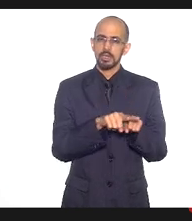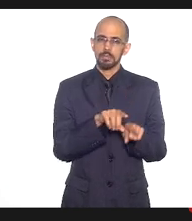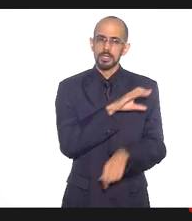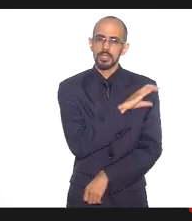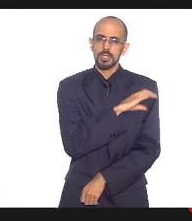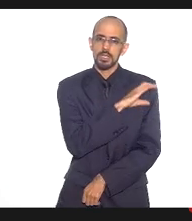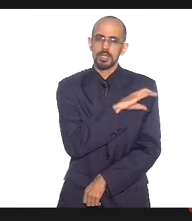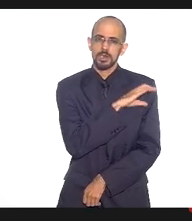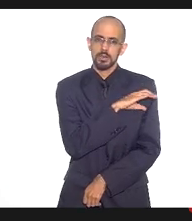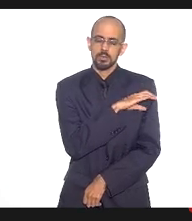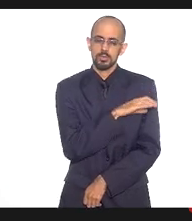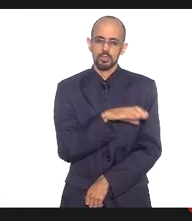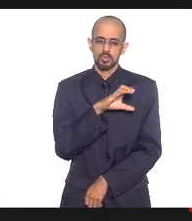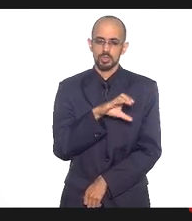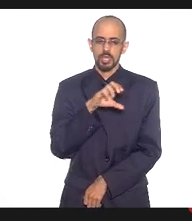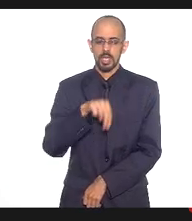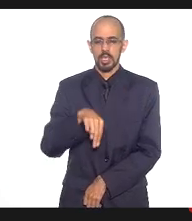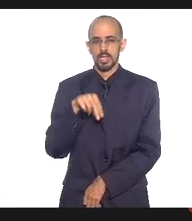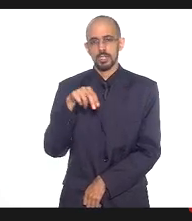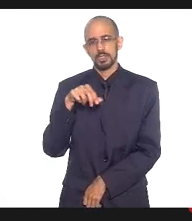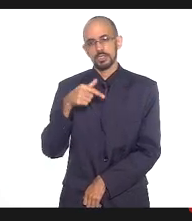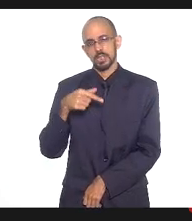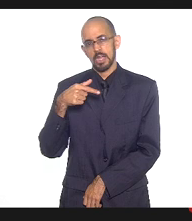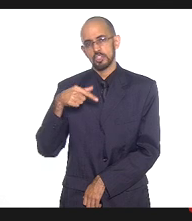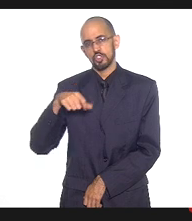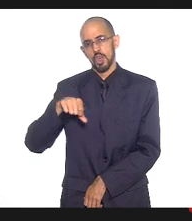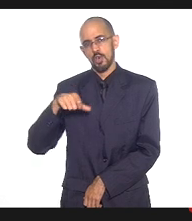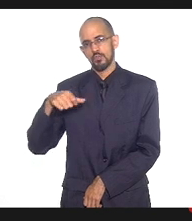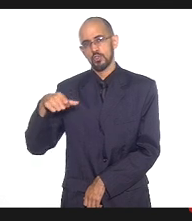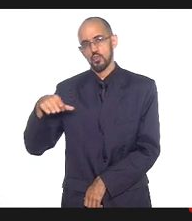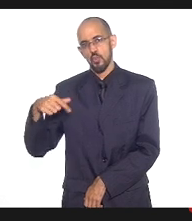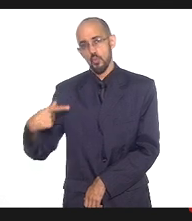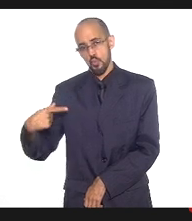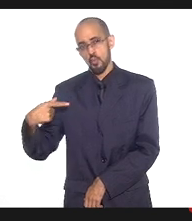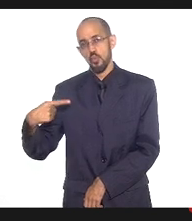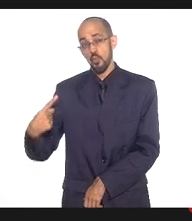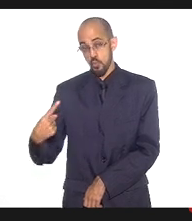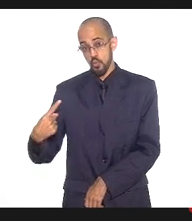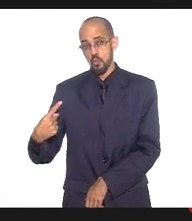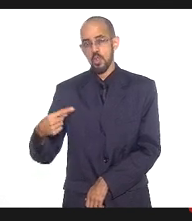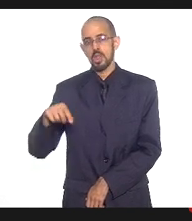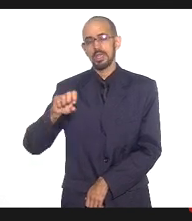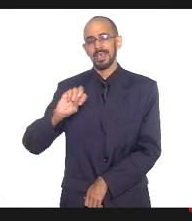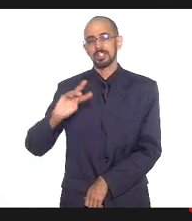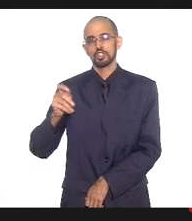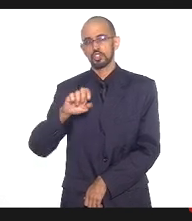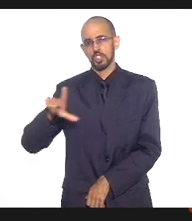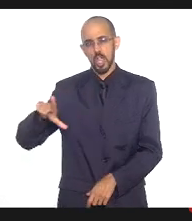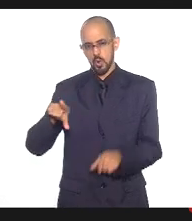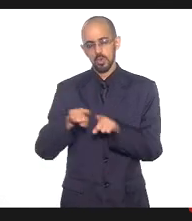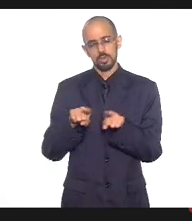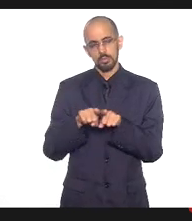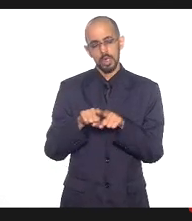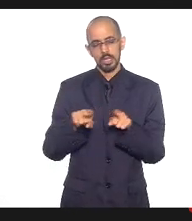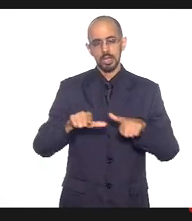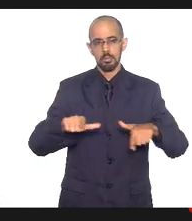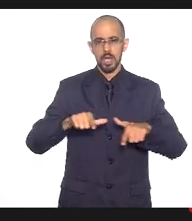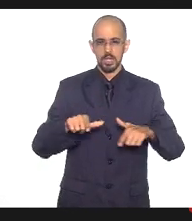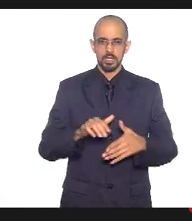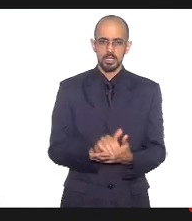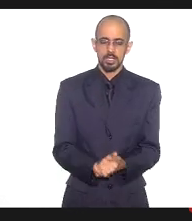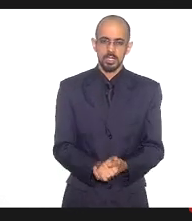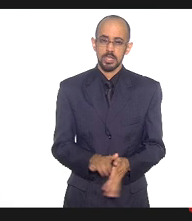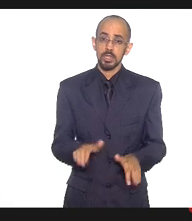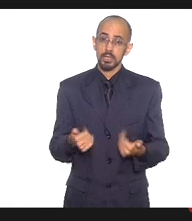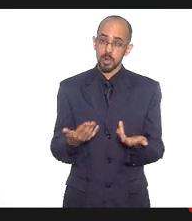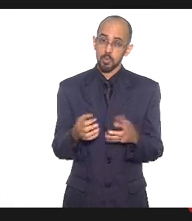associado ao bloco CM791, onde inclusive a Shell é operadora. Então, acho que por tais motivos, né, tudo que a gente já